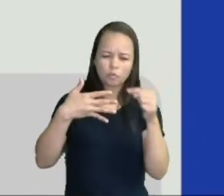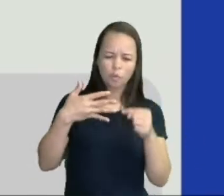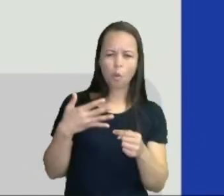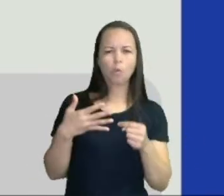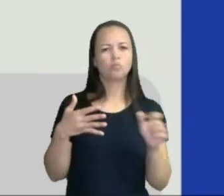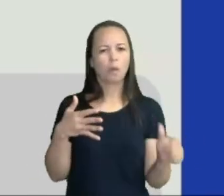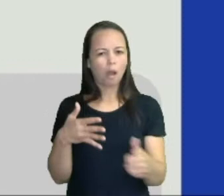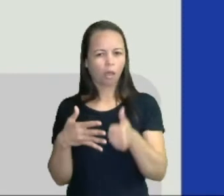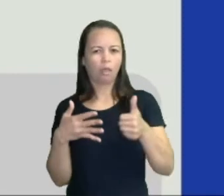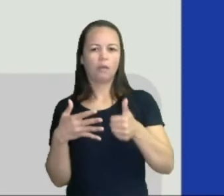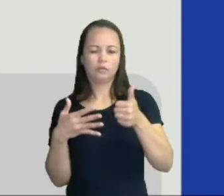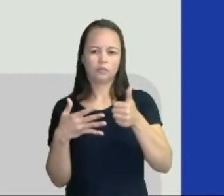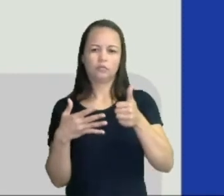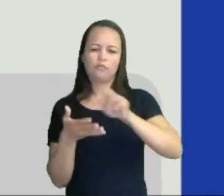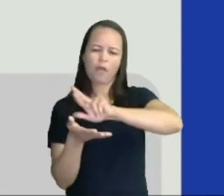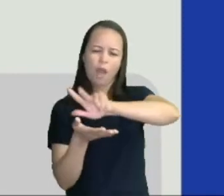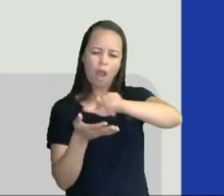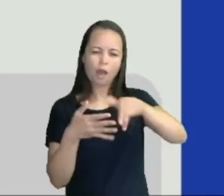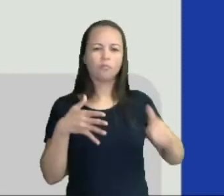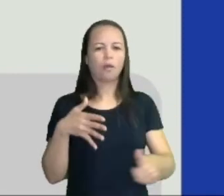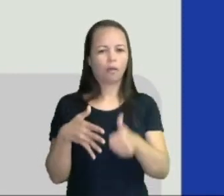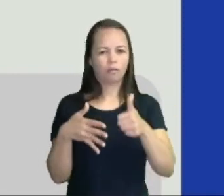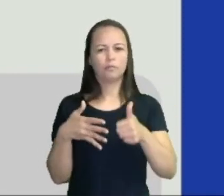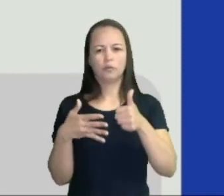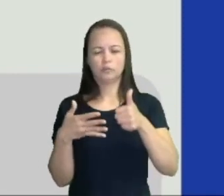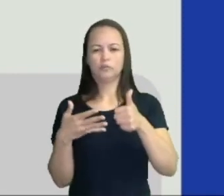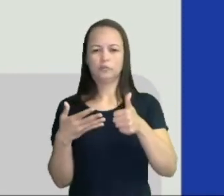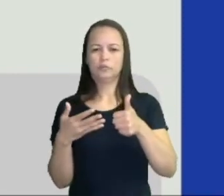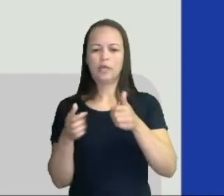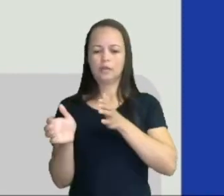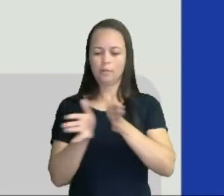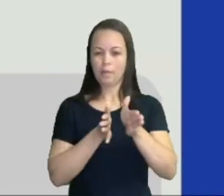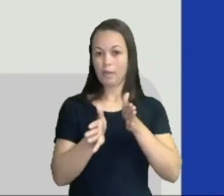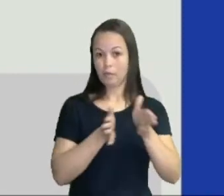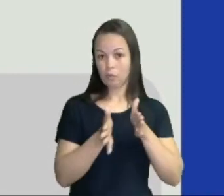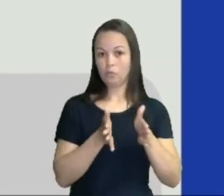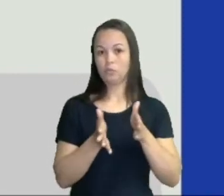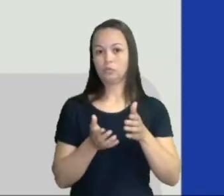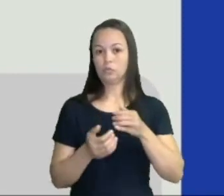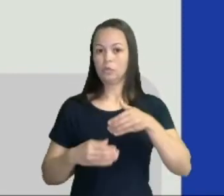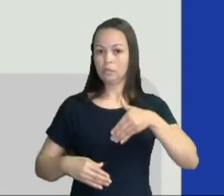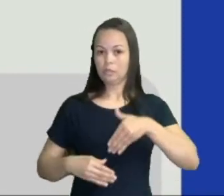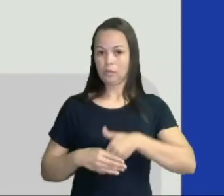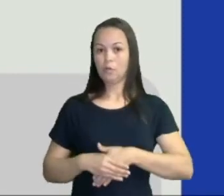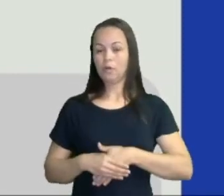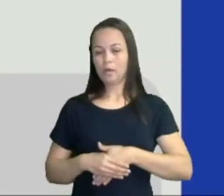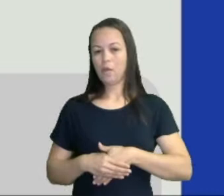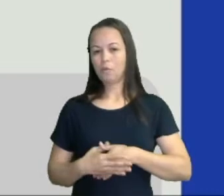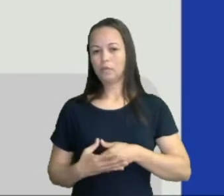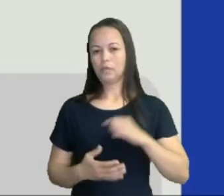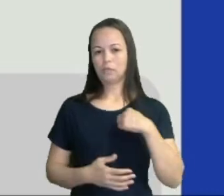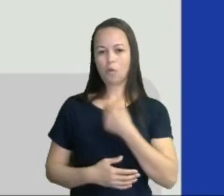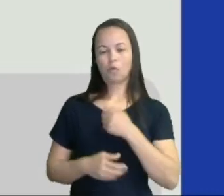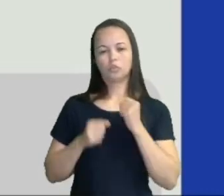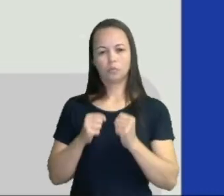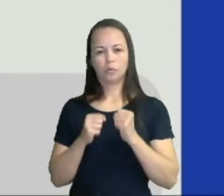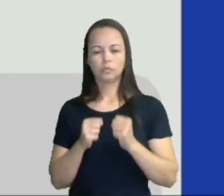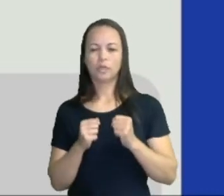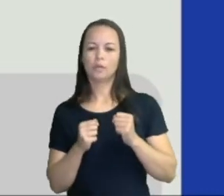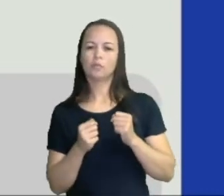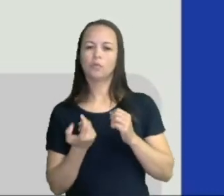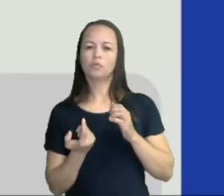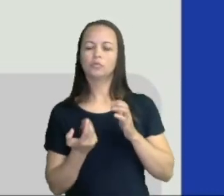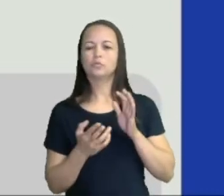positivos, muitos pontos positivos em seu período, no período napoleônico, que a gente pode